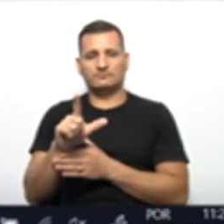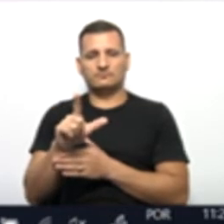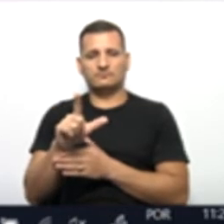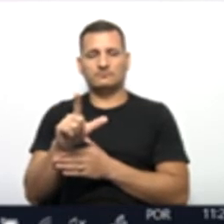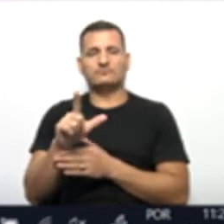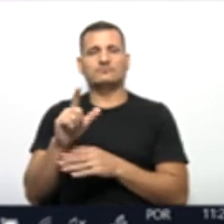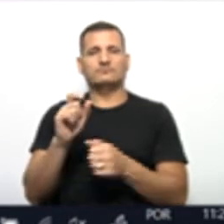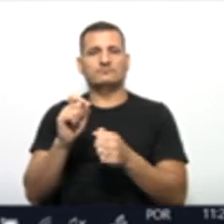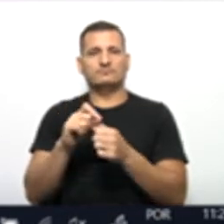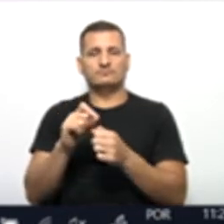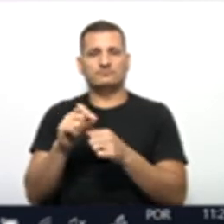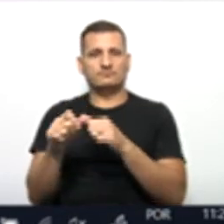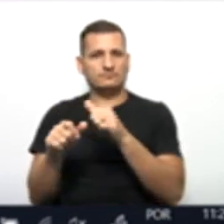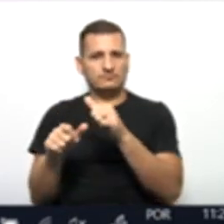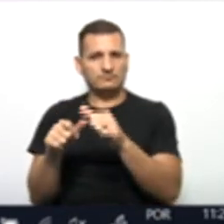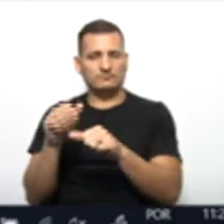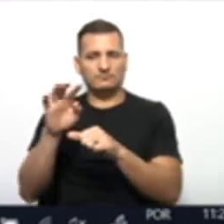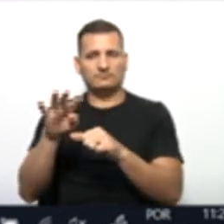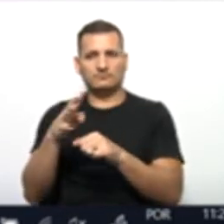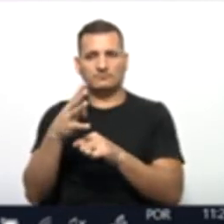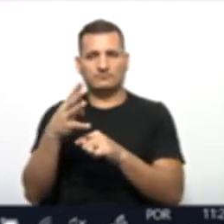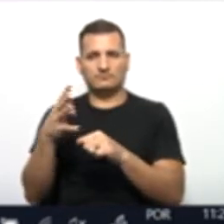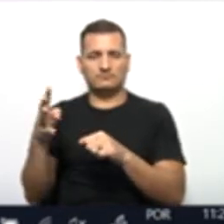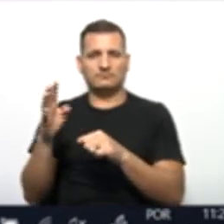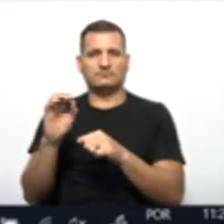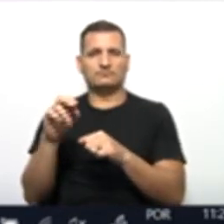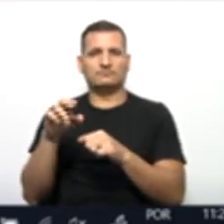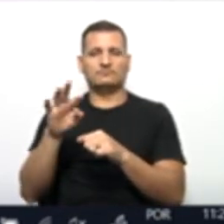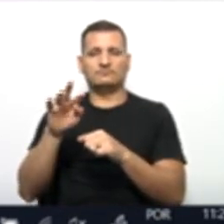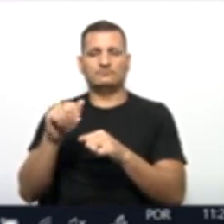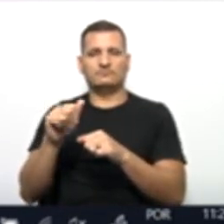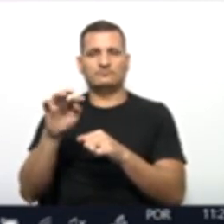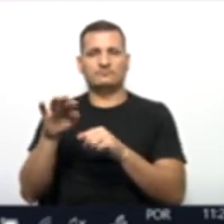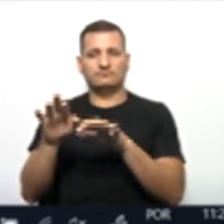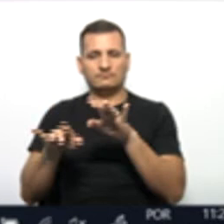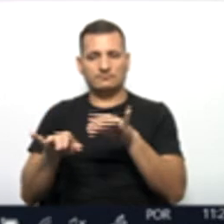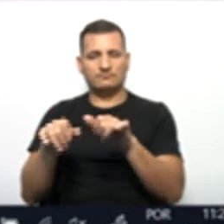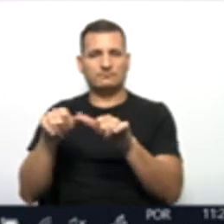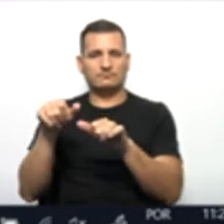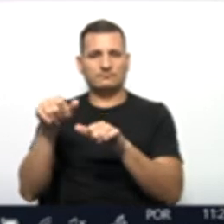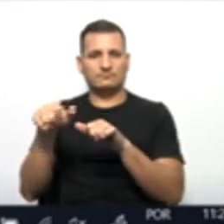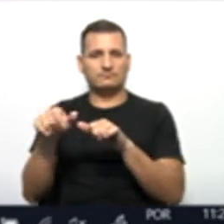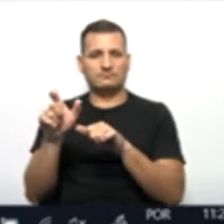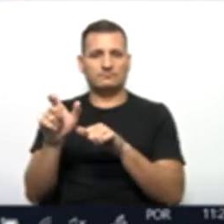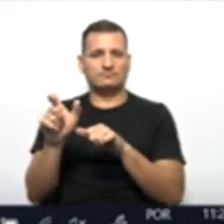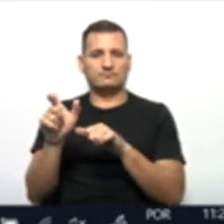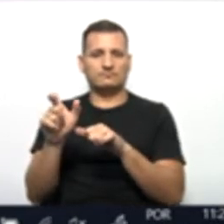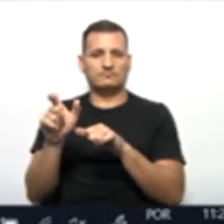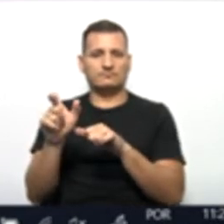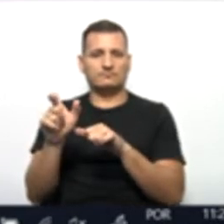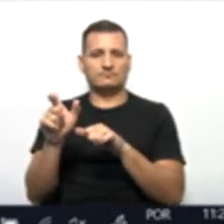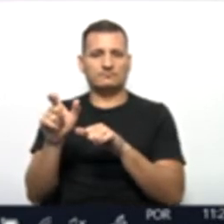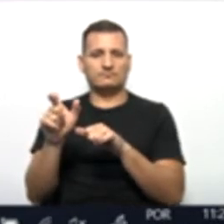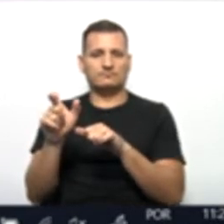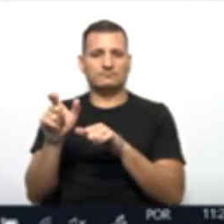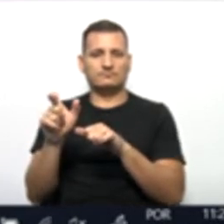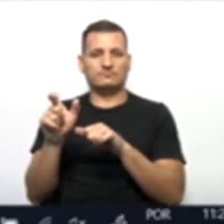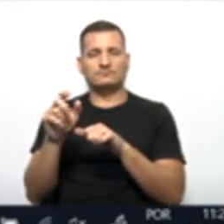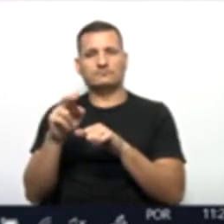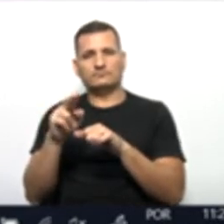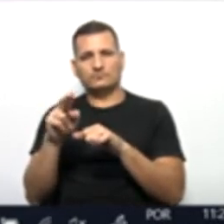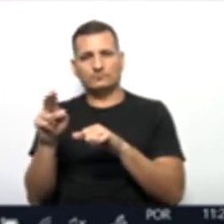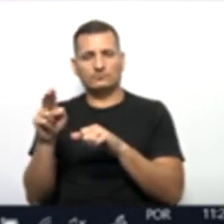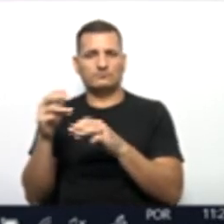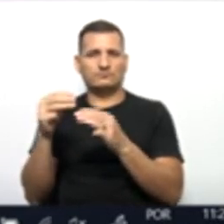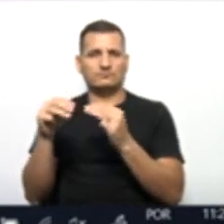update da tabela contato da mudança que você quer colocar ele certa ou seja ele direciona nome mensagem